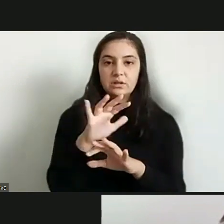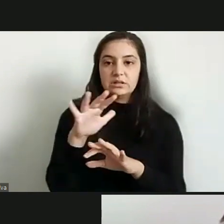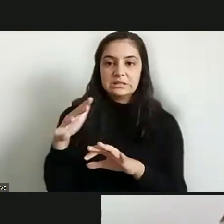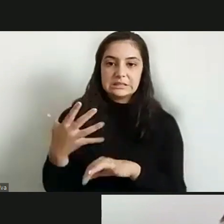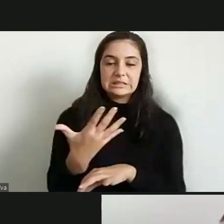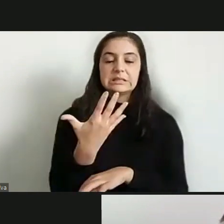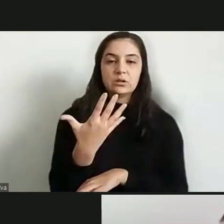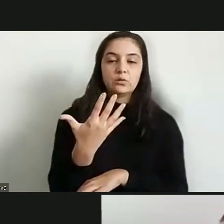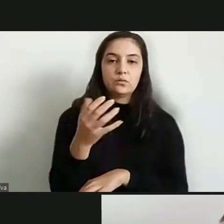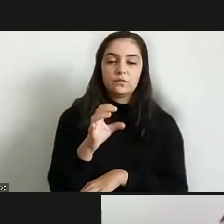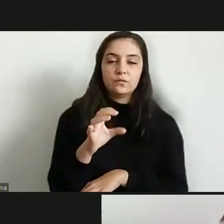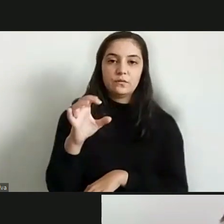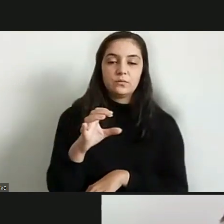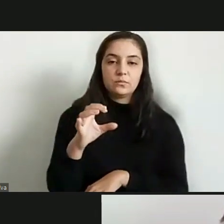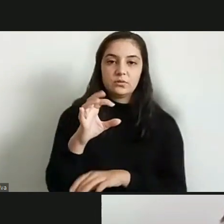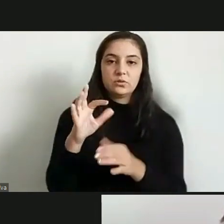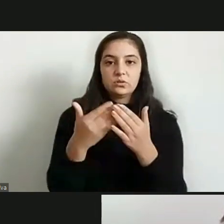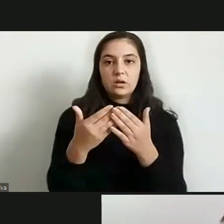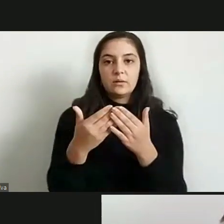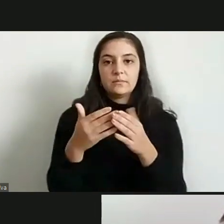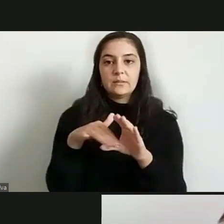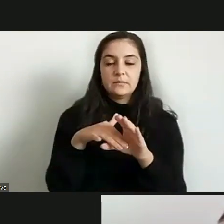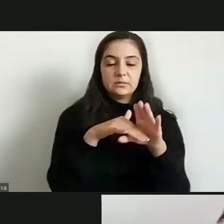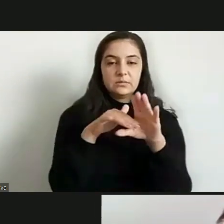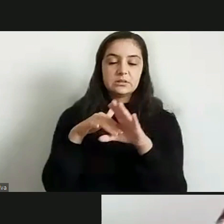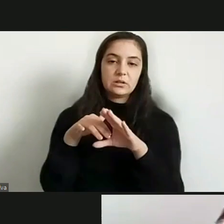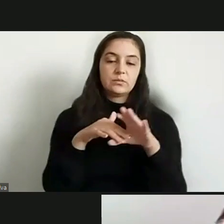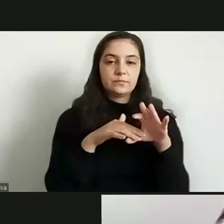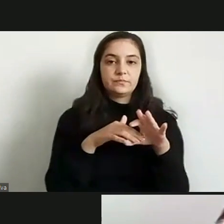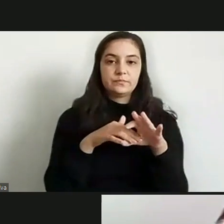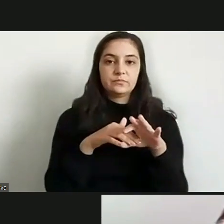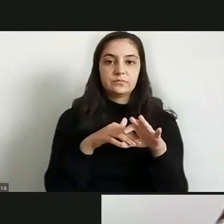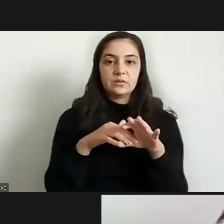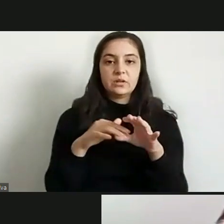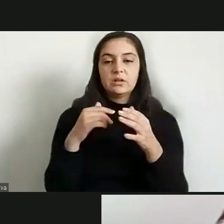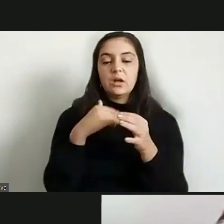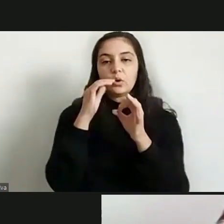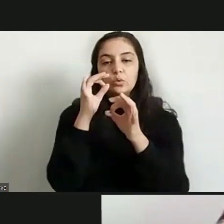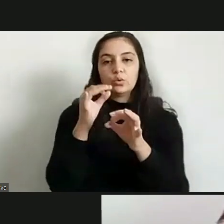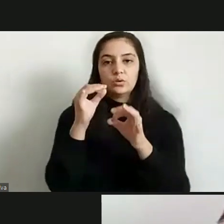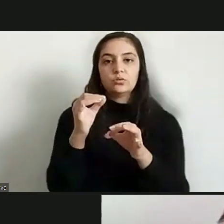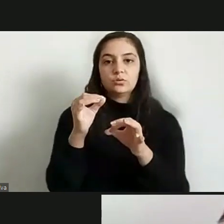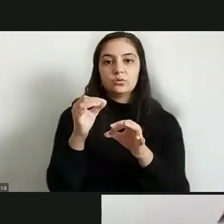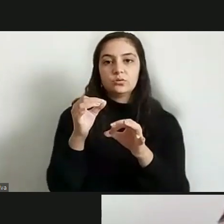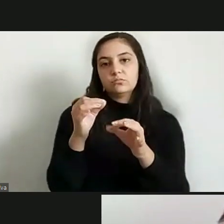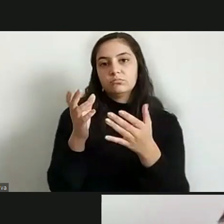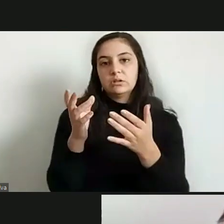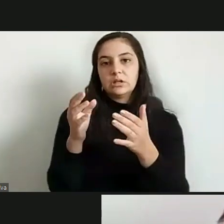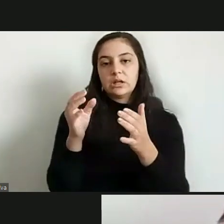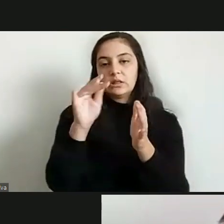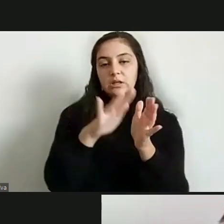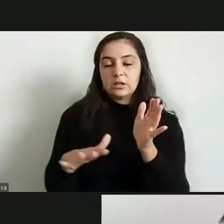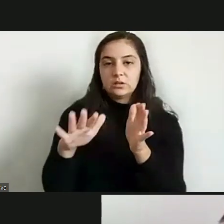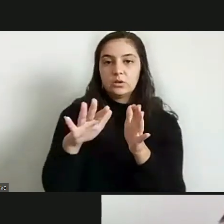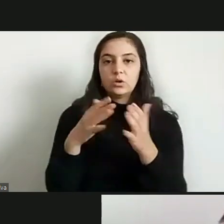das 5 formas de se participar, não é? E falou nos cuidadores do território e isso fica-me logo. E